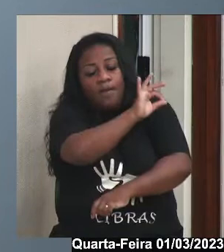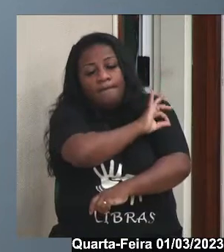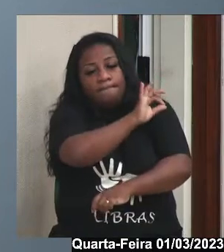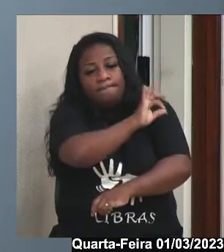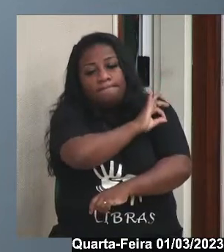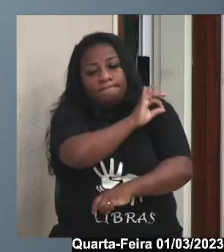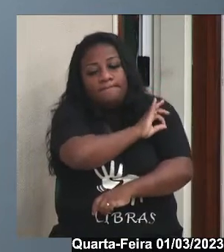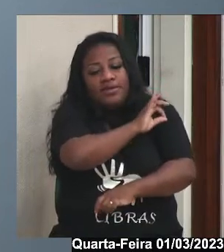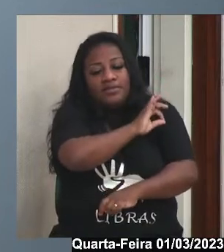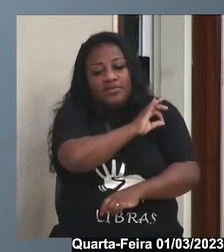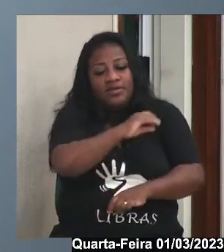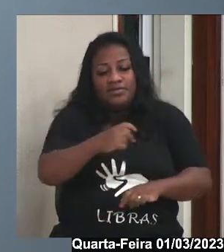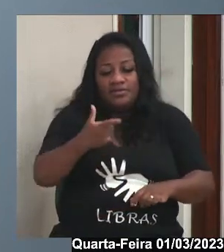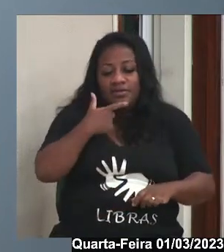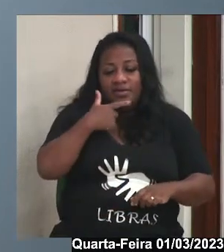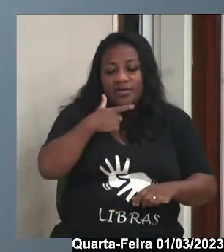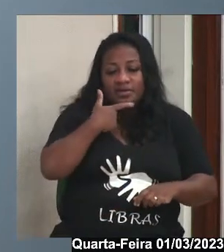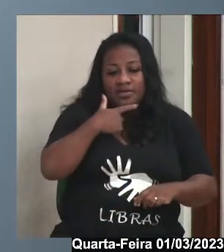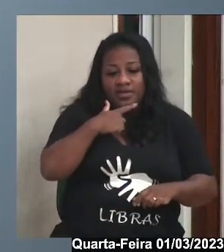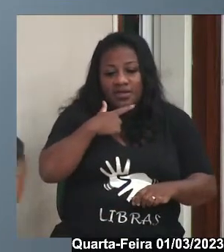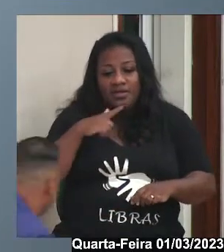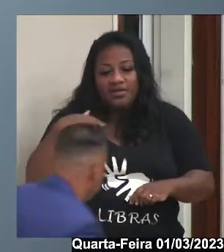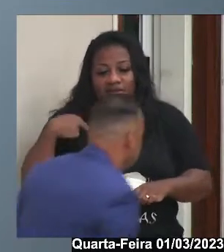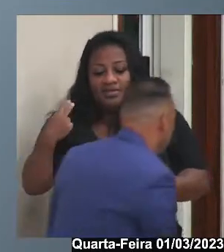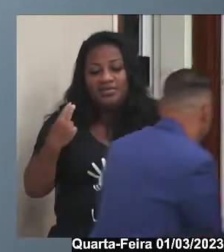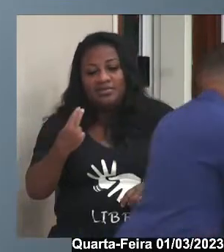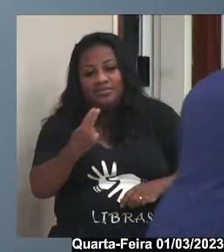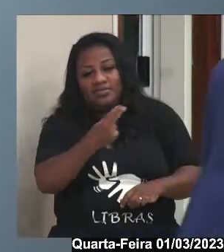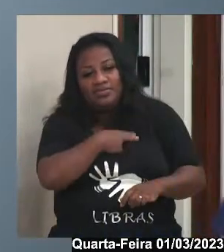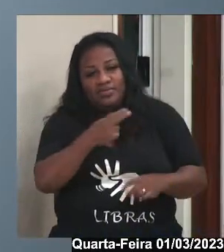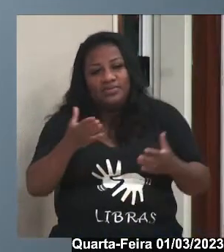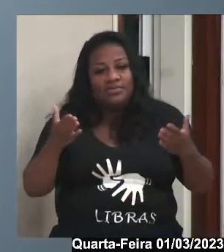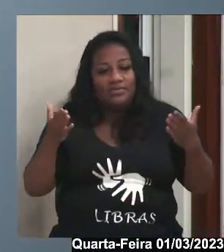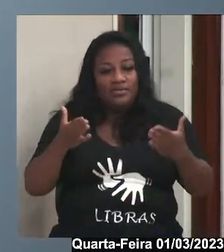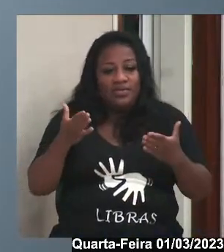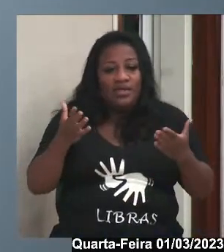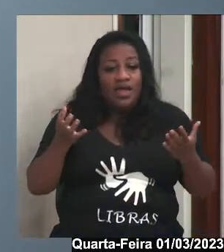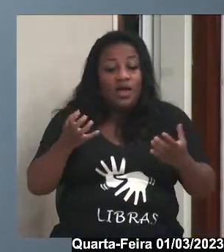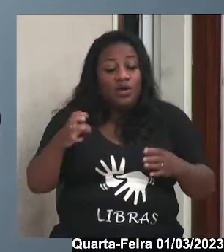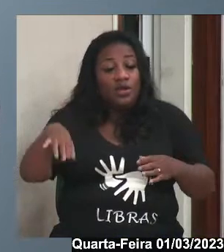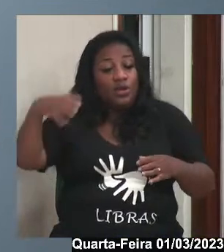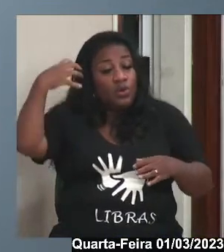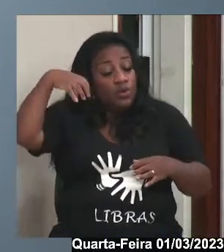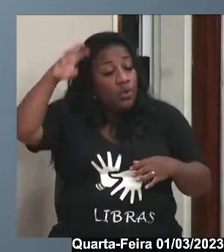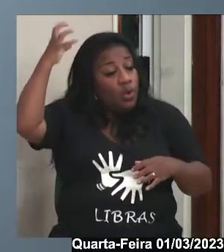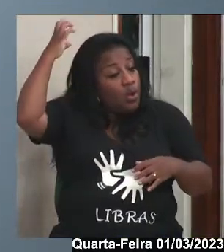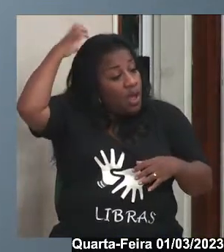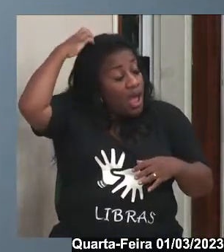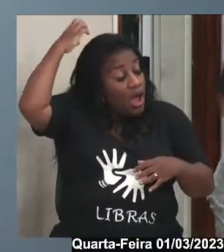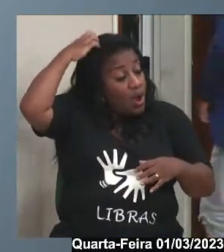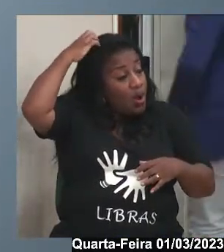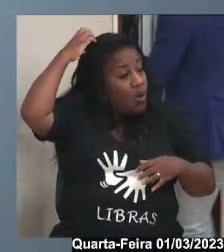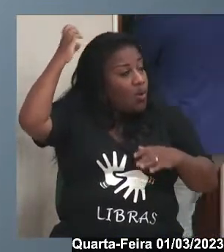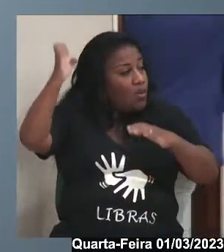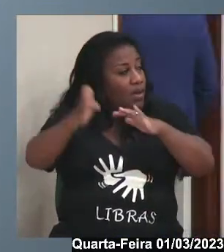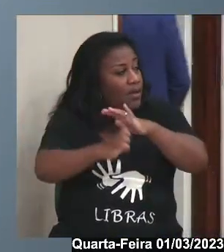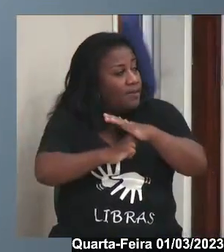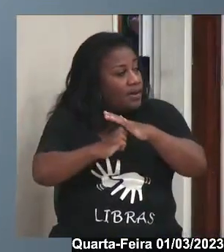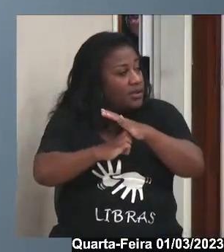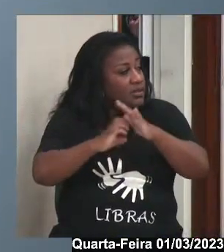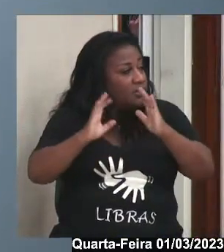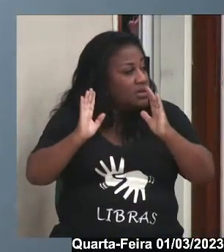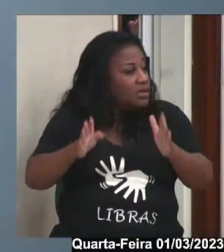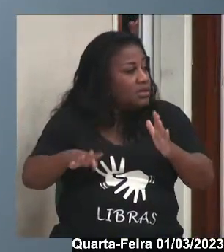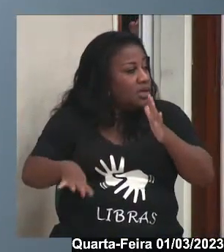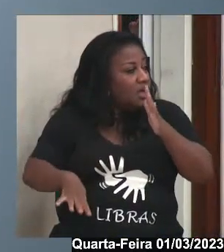zomba da inteligência da nossa população, porque ele está querendo achar um inimigo. Agora ele colocou a culpa na empresa, mas é já a quinta empresa que vai entrar